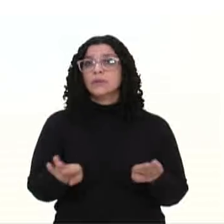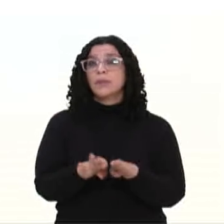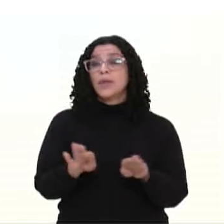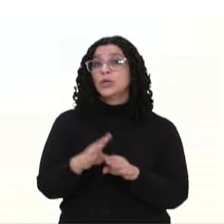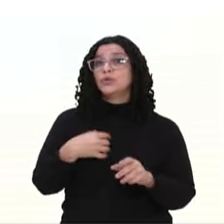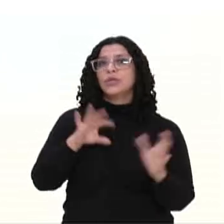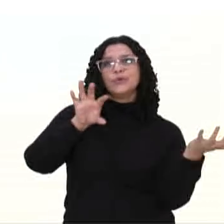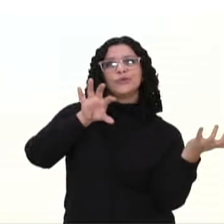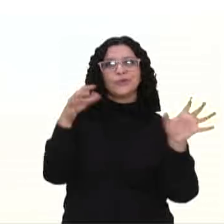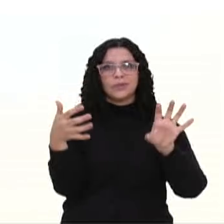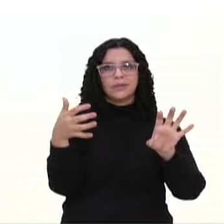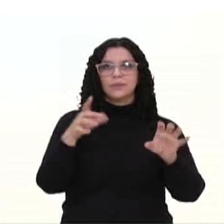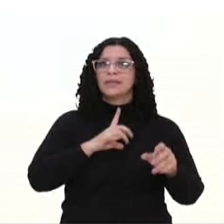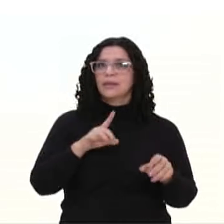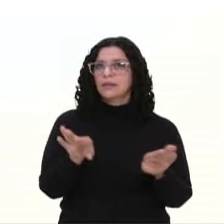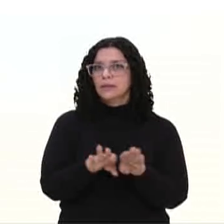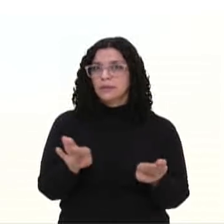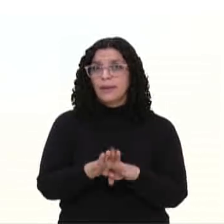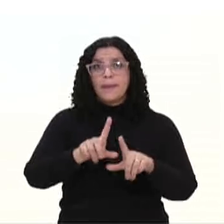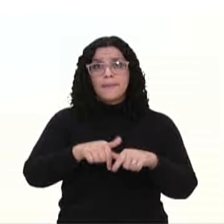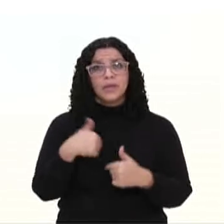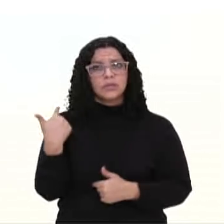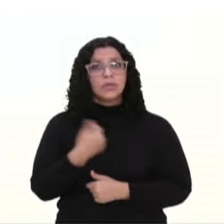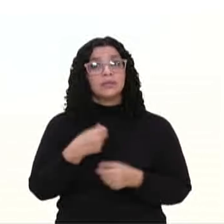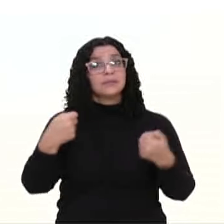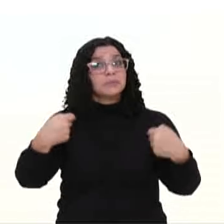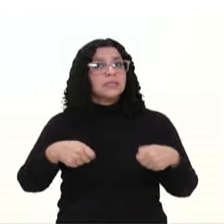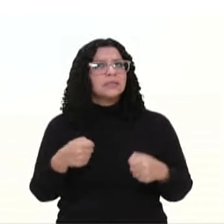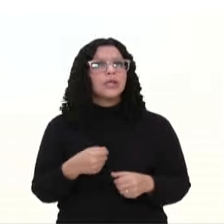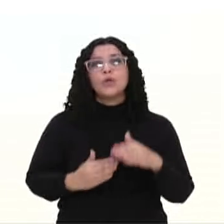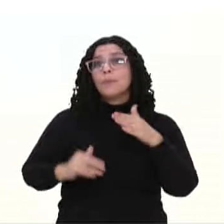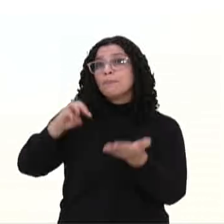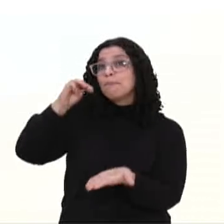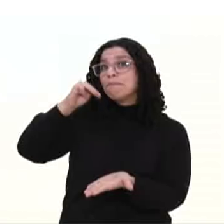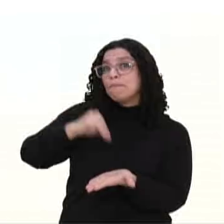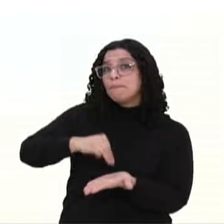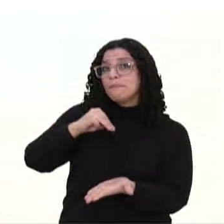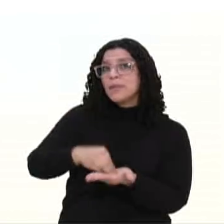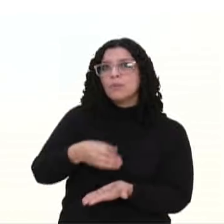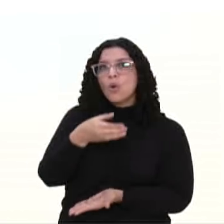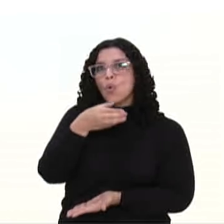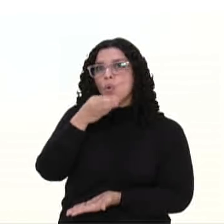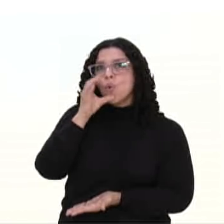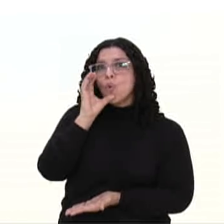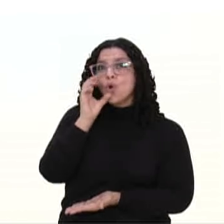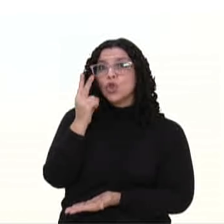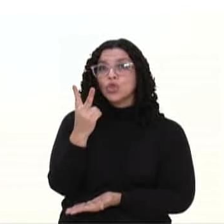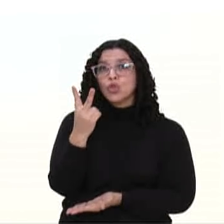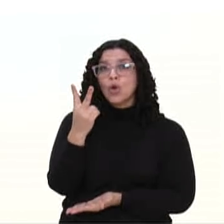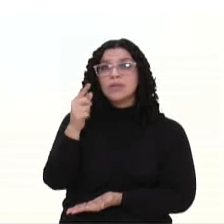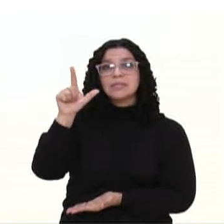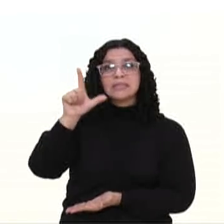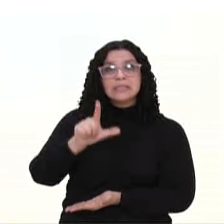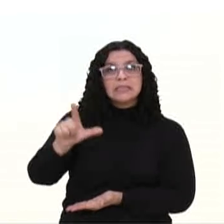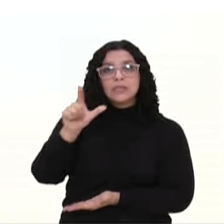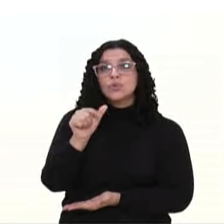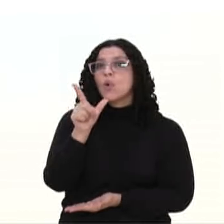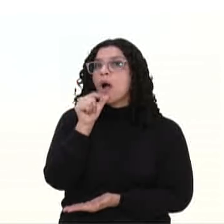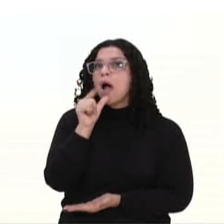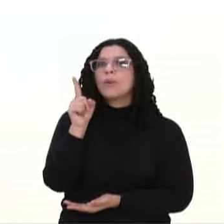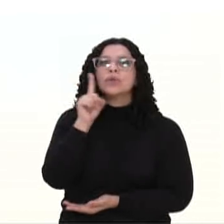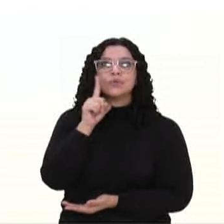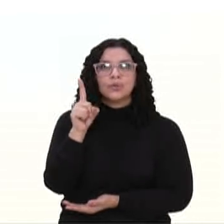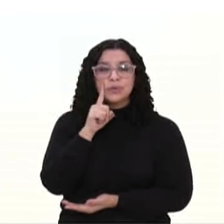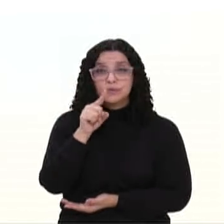pelo clima. Entretanto, recomenda-se que no mínimo sejam ingeridos 2 litros de água